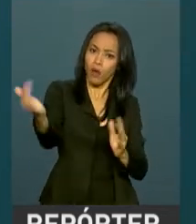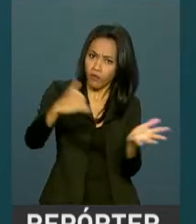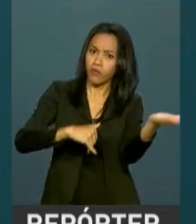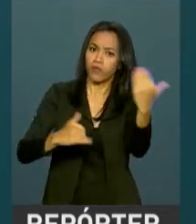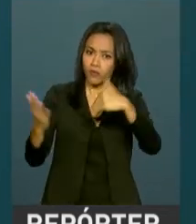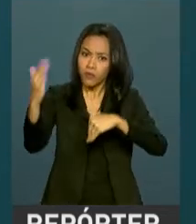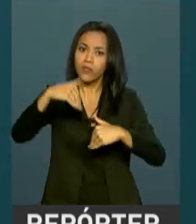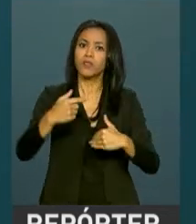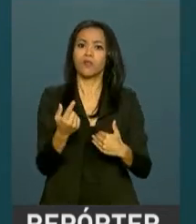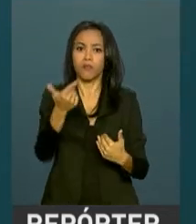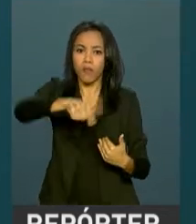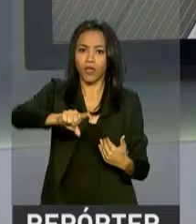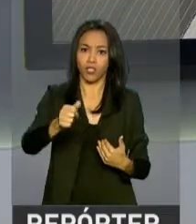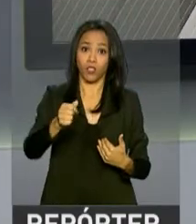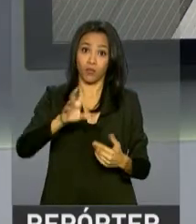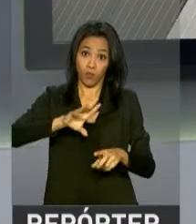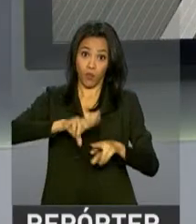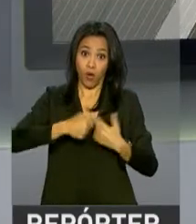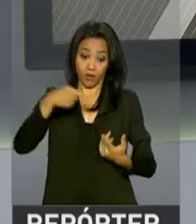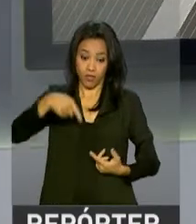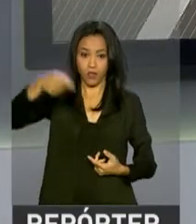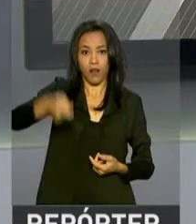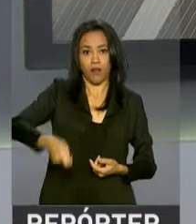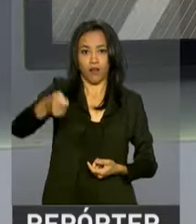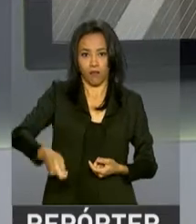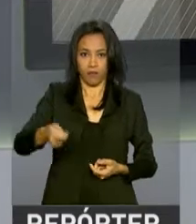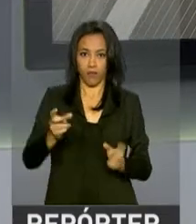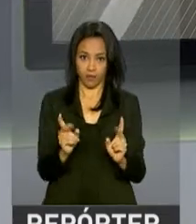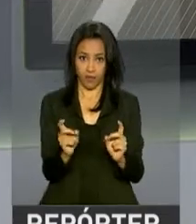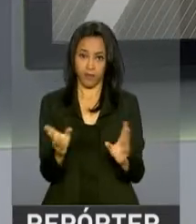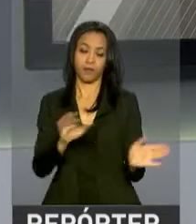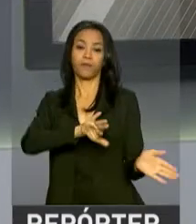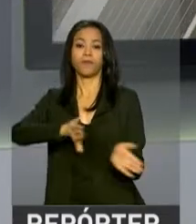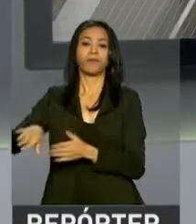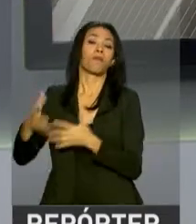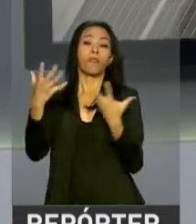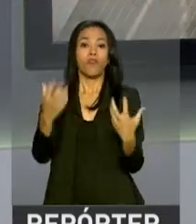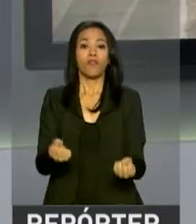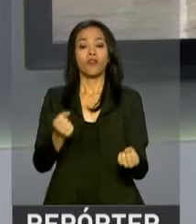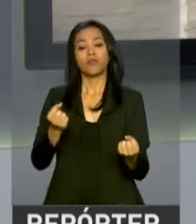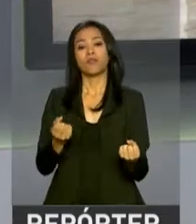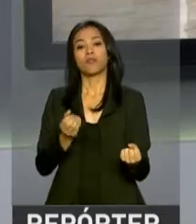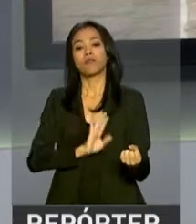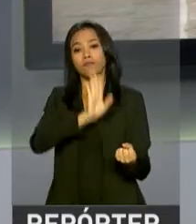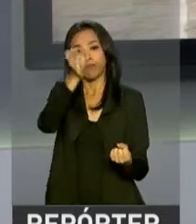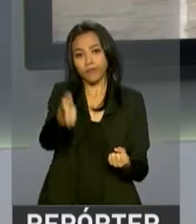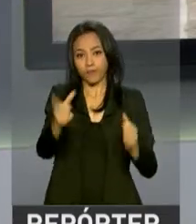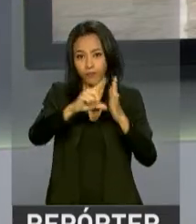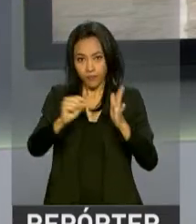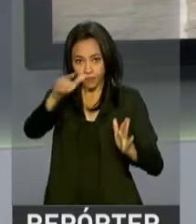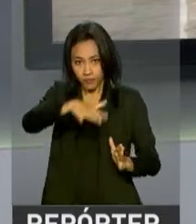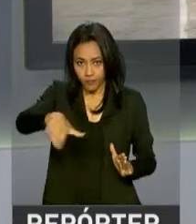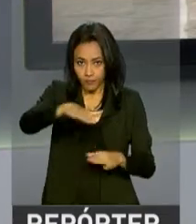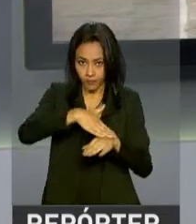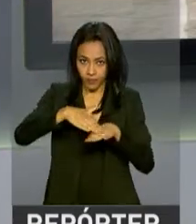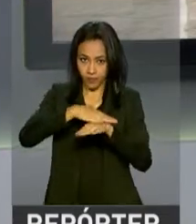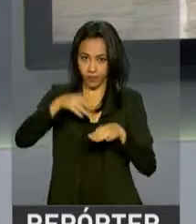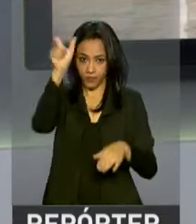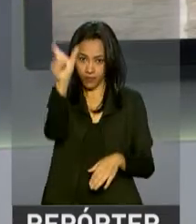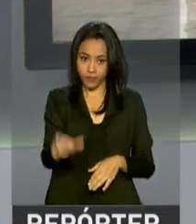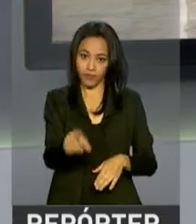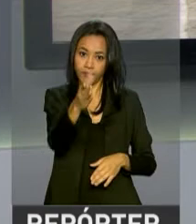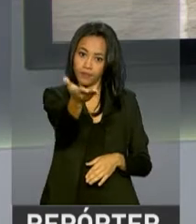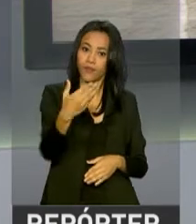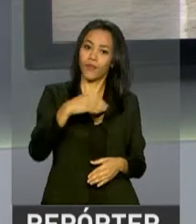decide desse leilão e vamos voltar ao palácio do planalto e conversar com a repórter gabriela noronha olá